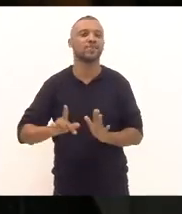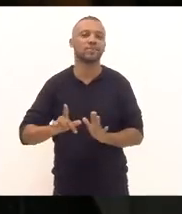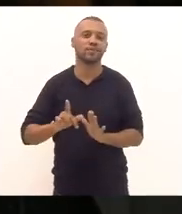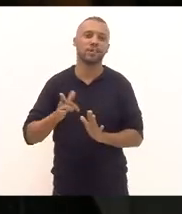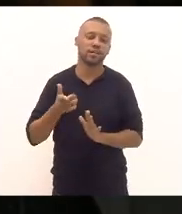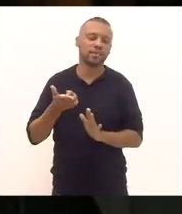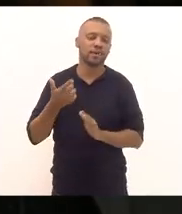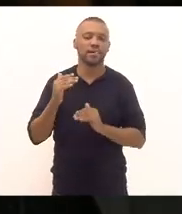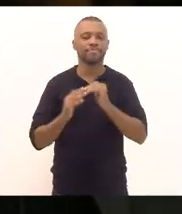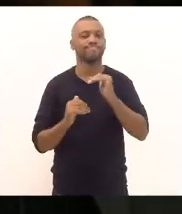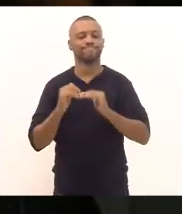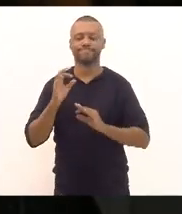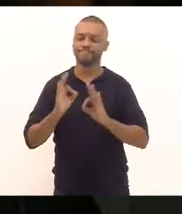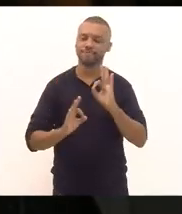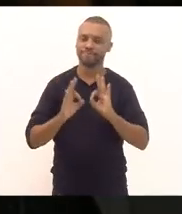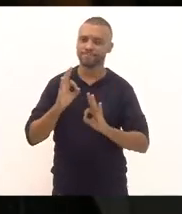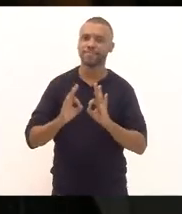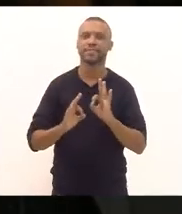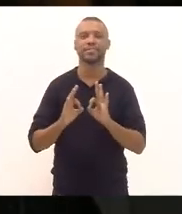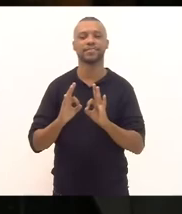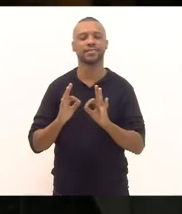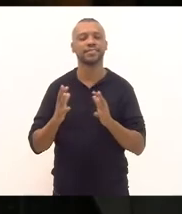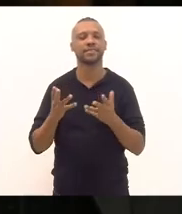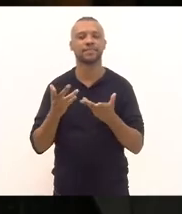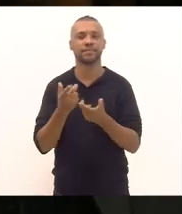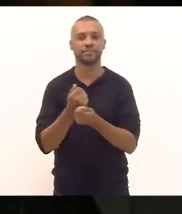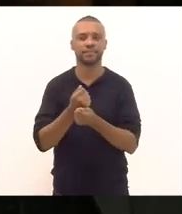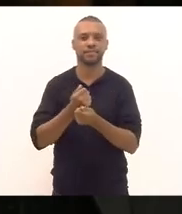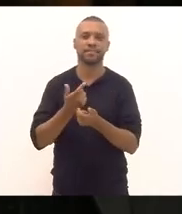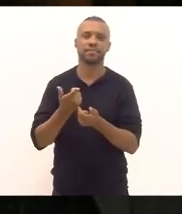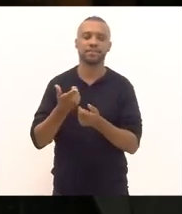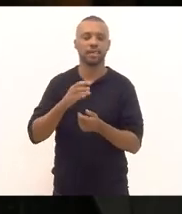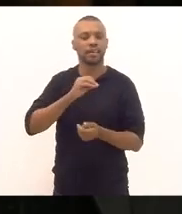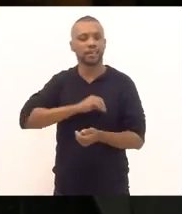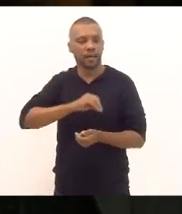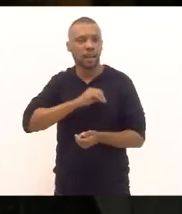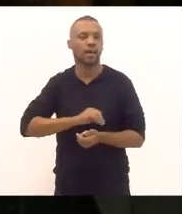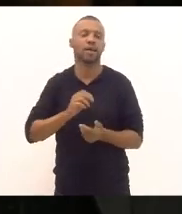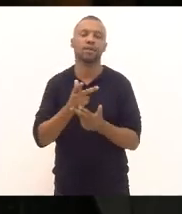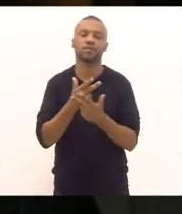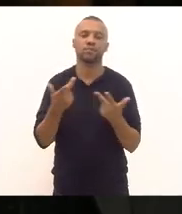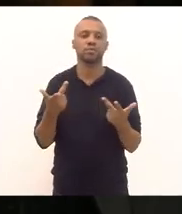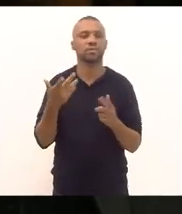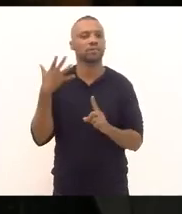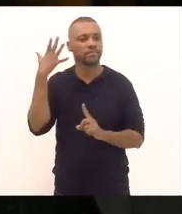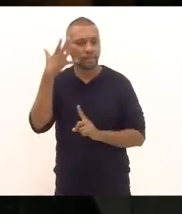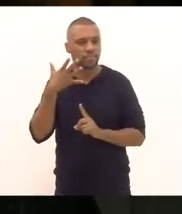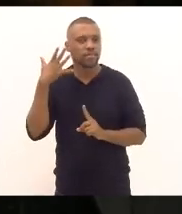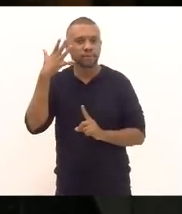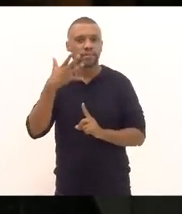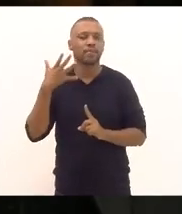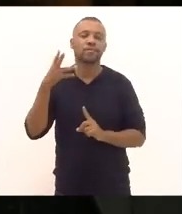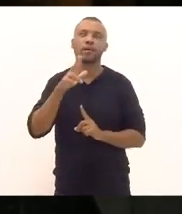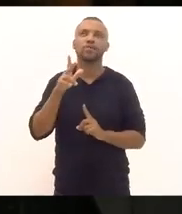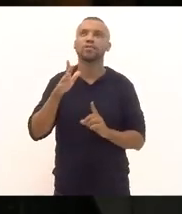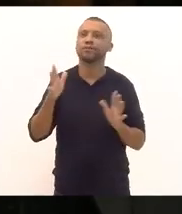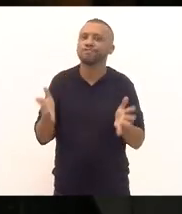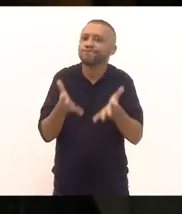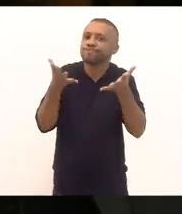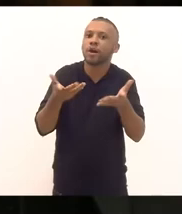do seu plano de cargos e carreiras e vencimentos então é fácil é uma palavra de otimismo